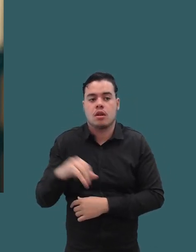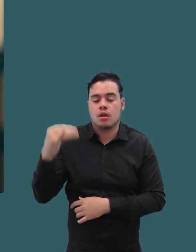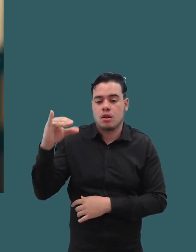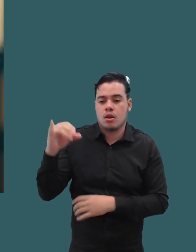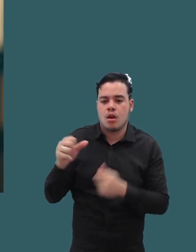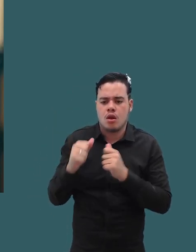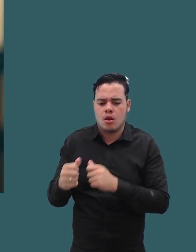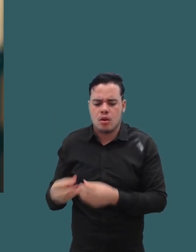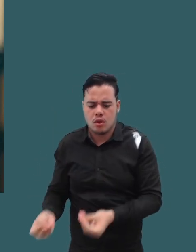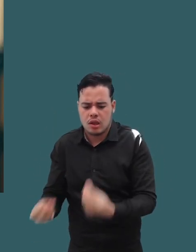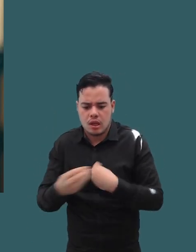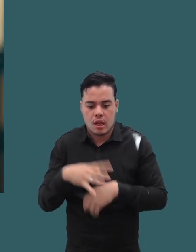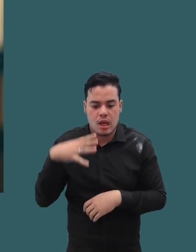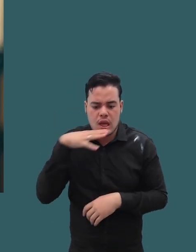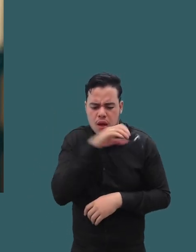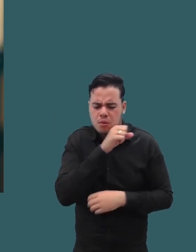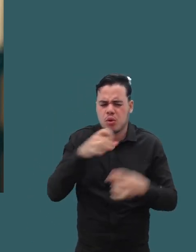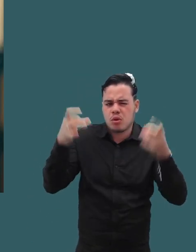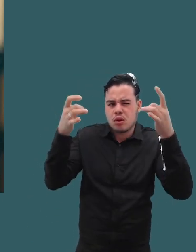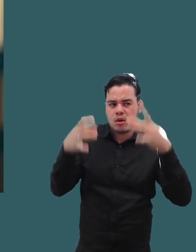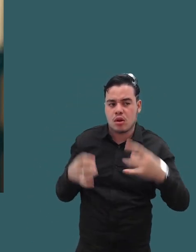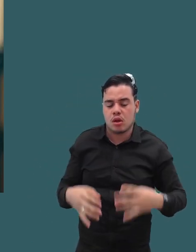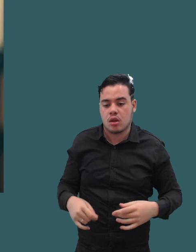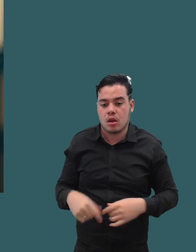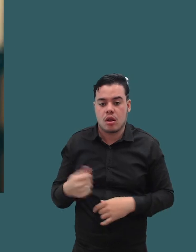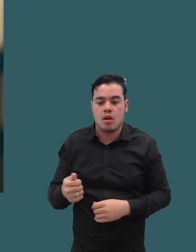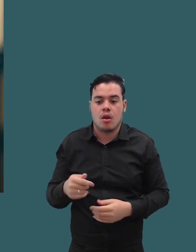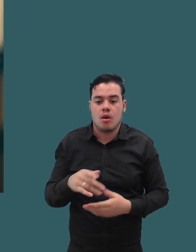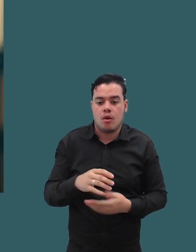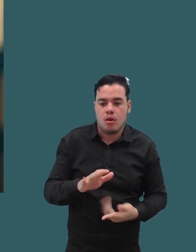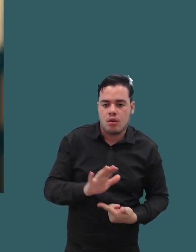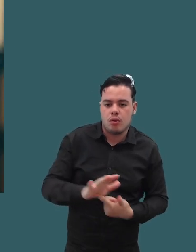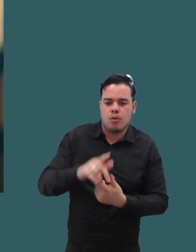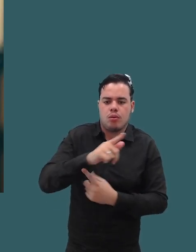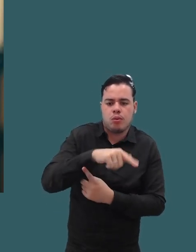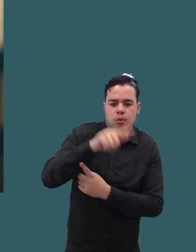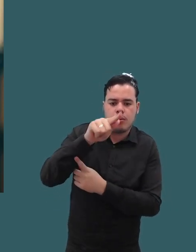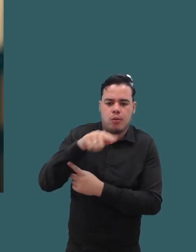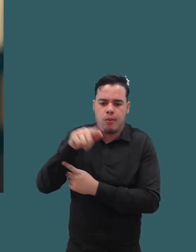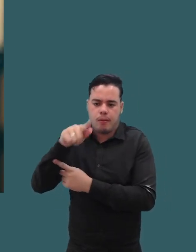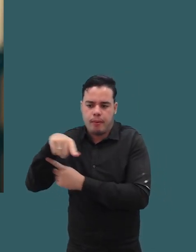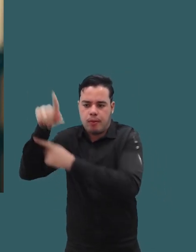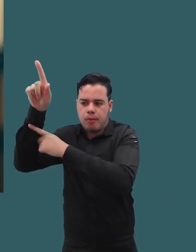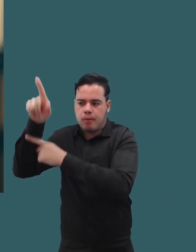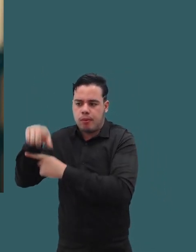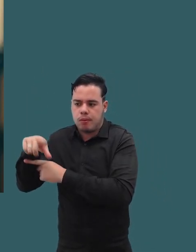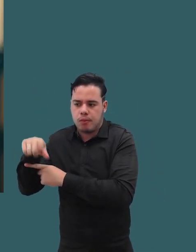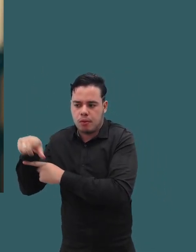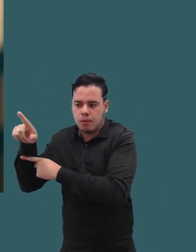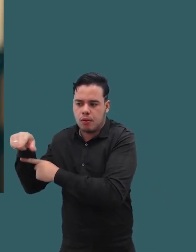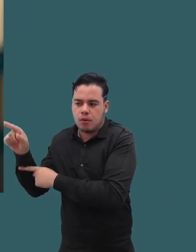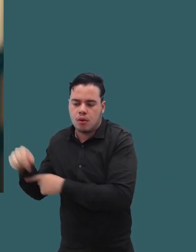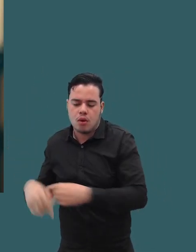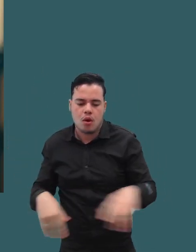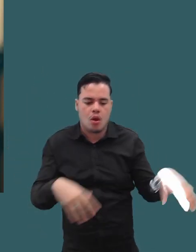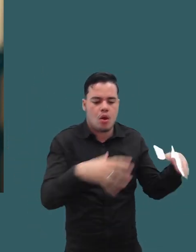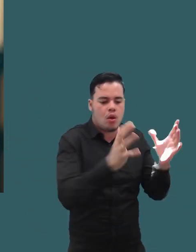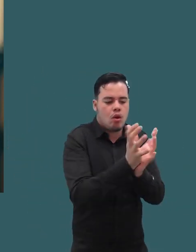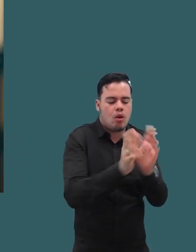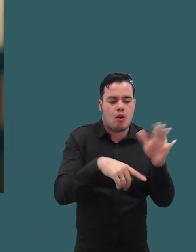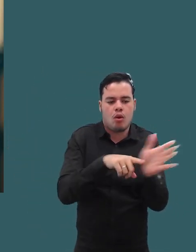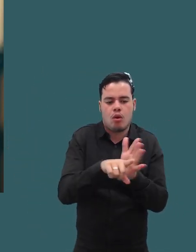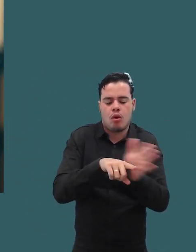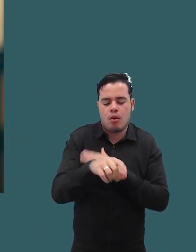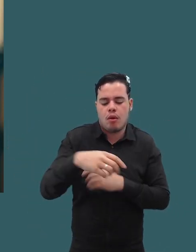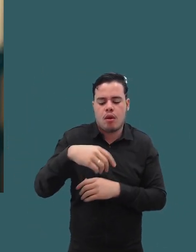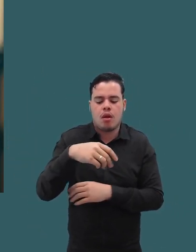alguns dados vinculados a esses grupos. Eles foram levantados, mapeados, a partir do Diretório de Grupos de Pesquisa do